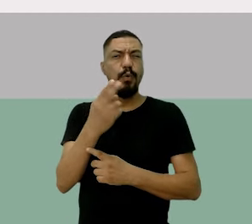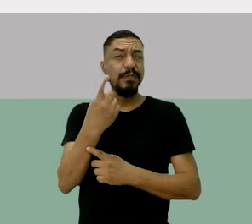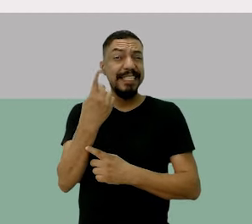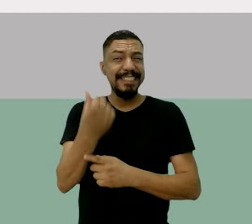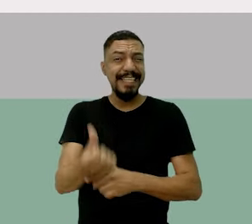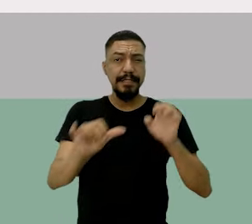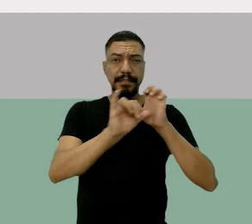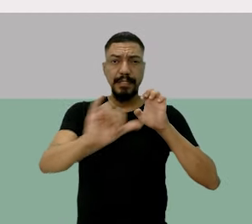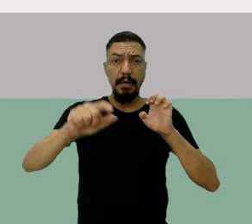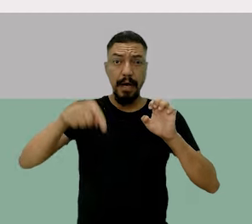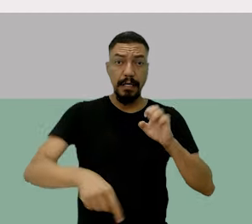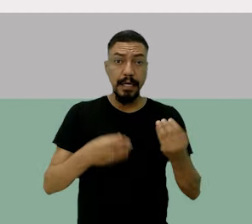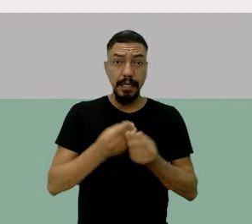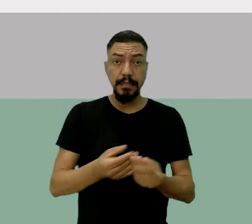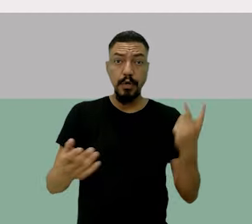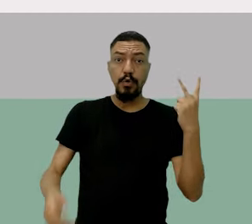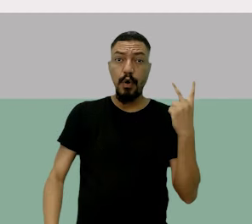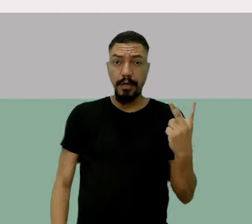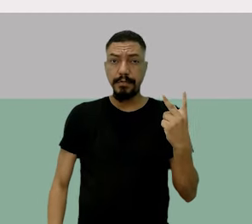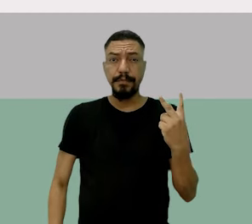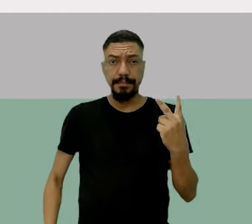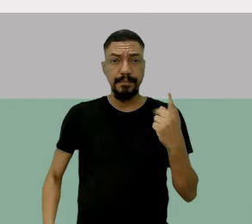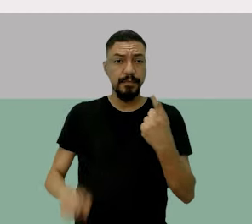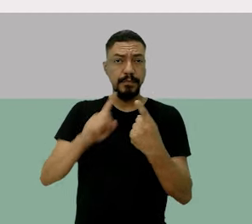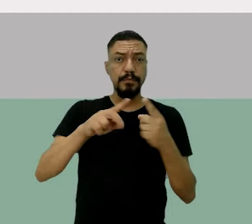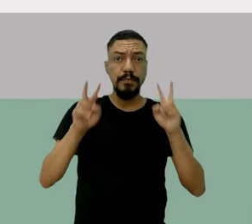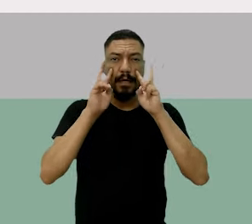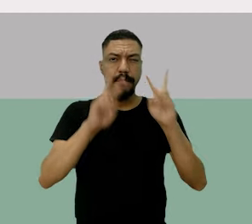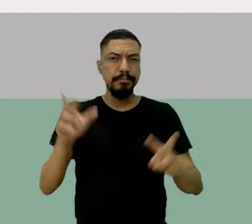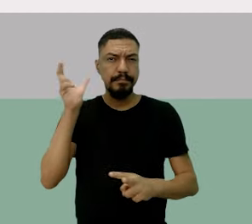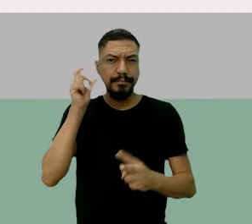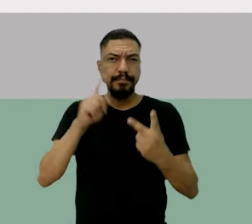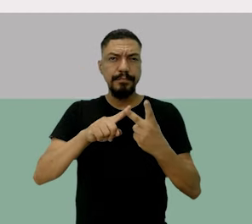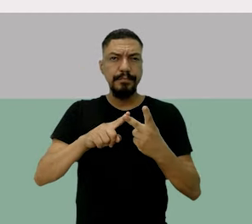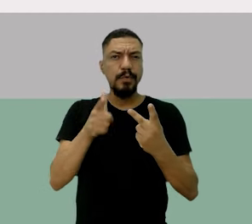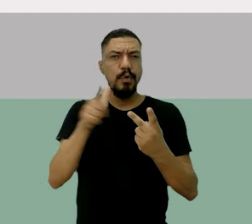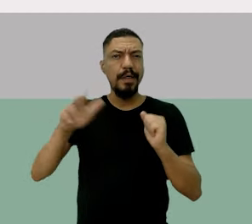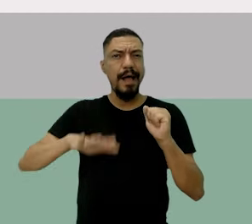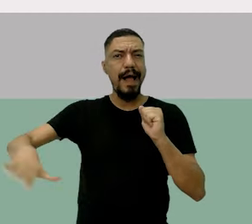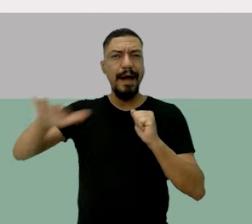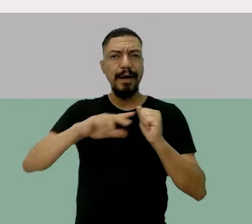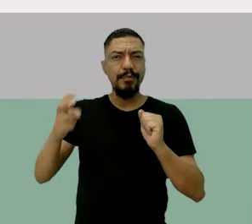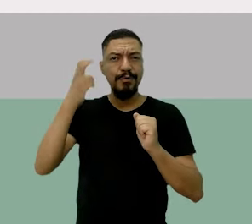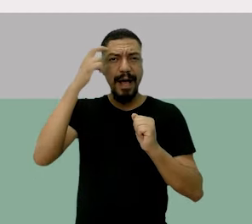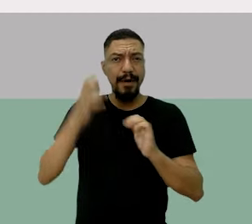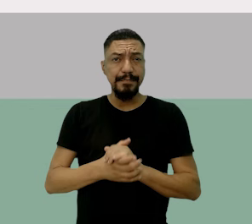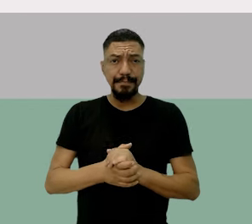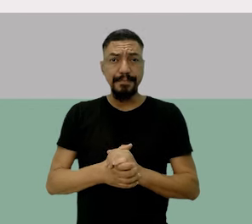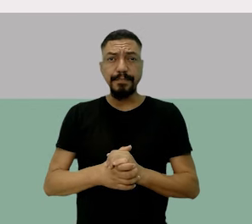Então, aqui foram lançados 2 editais, um de audiovisual e um de demais áreas culturais.